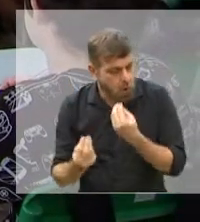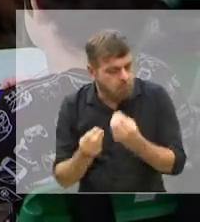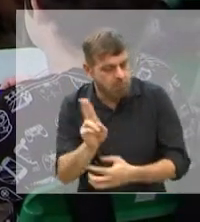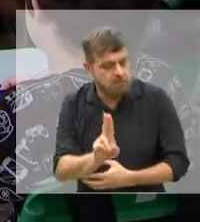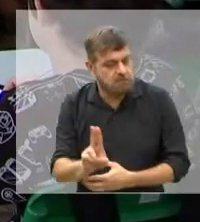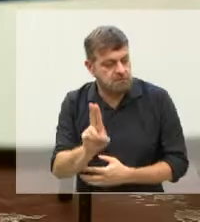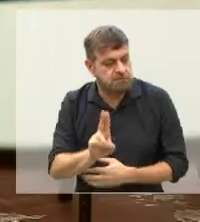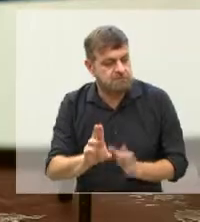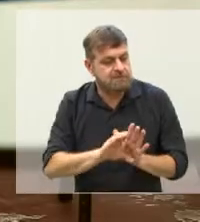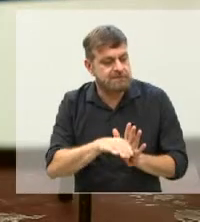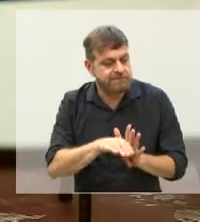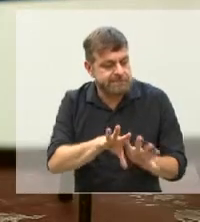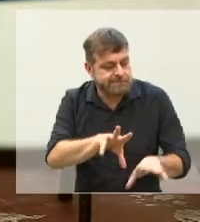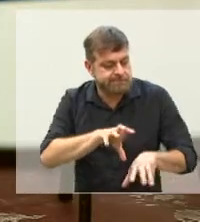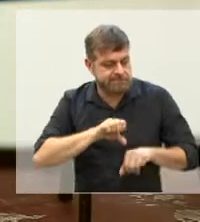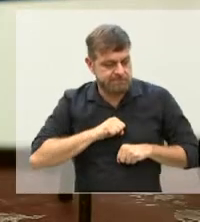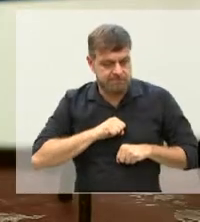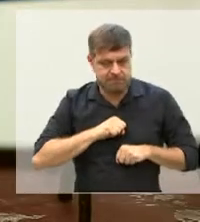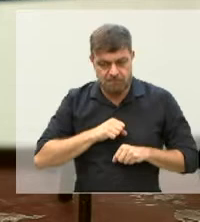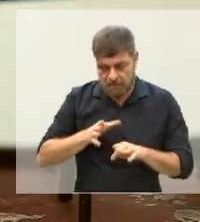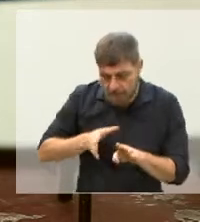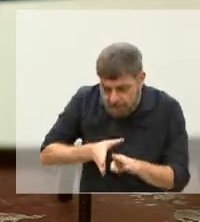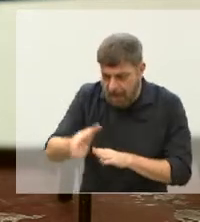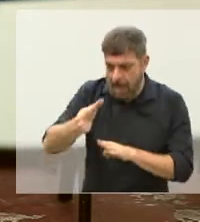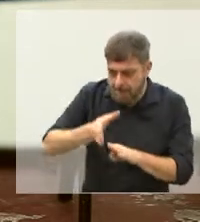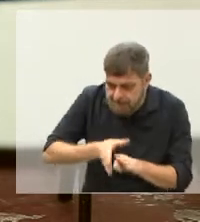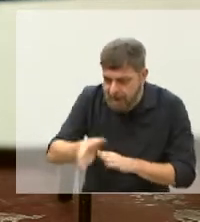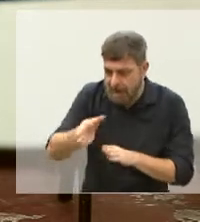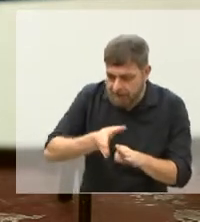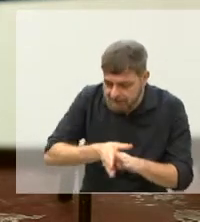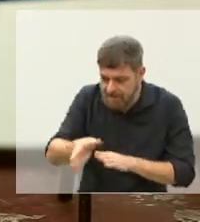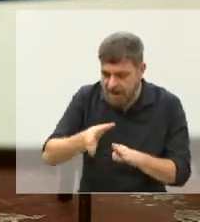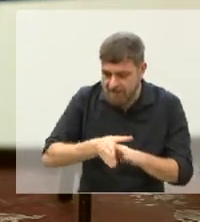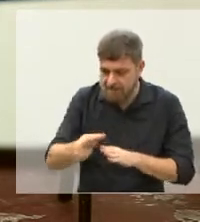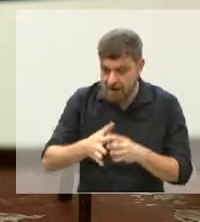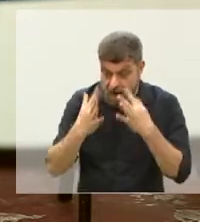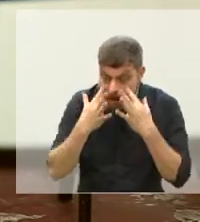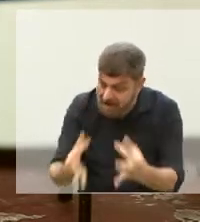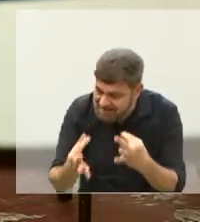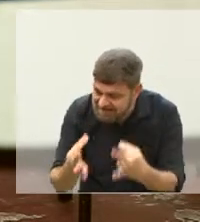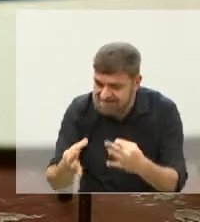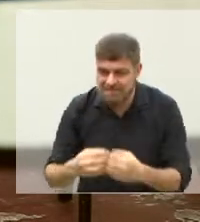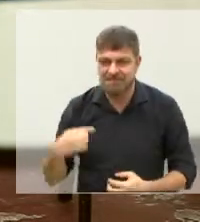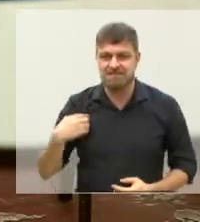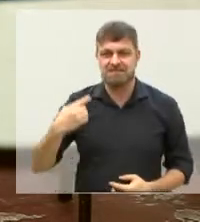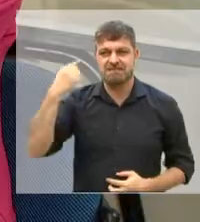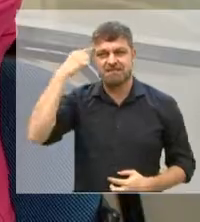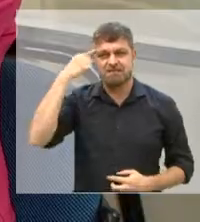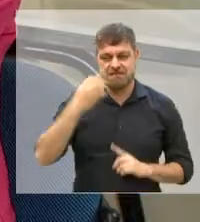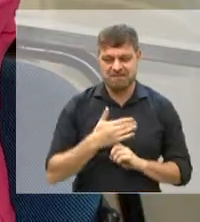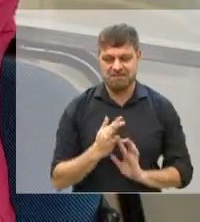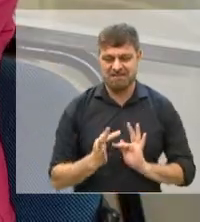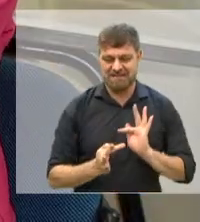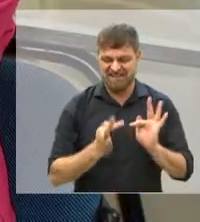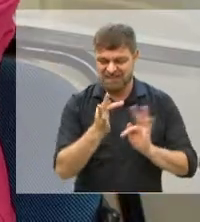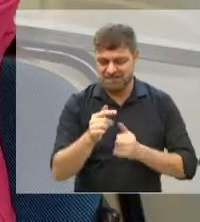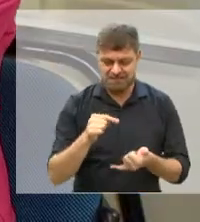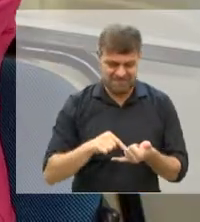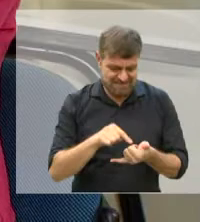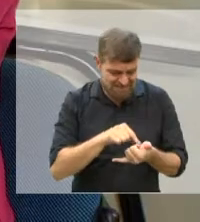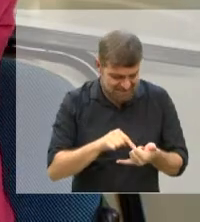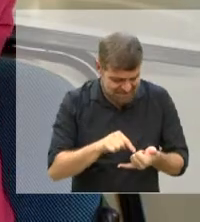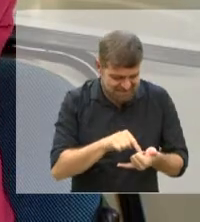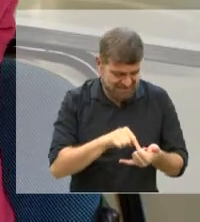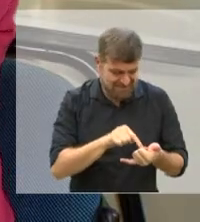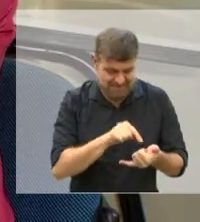usar aquele conteúdo. Tem que chamar a atenção do aluno, né? A gente falou um pouquinho anteriormente da tecnologia, o celular,